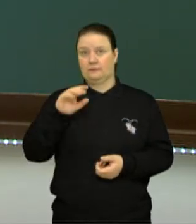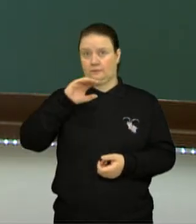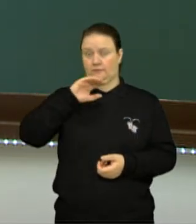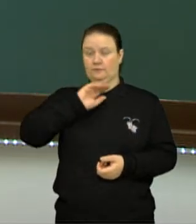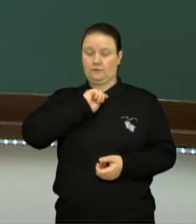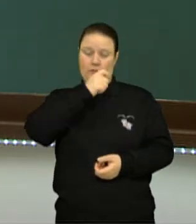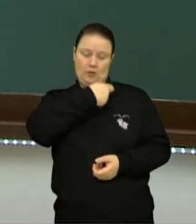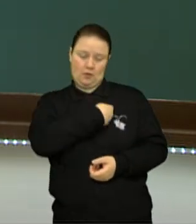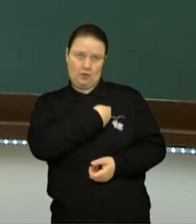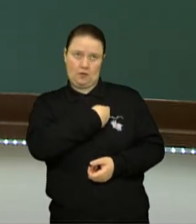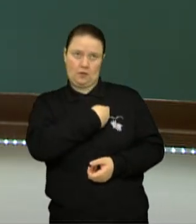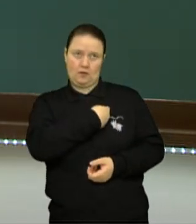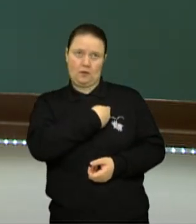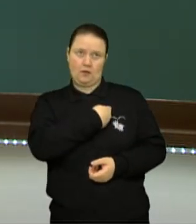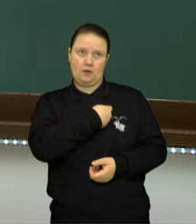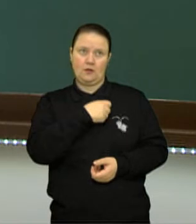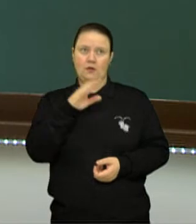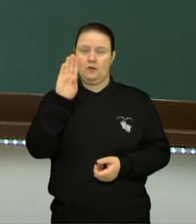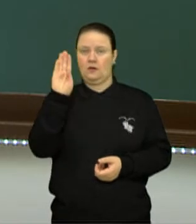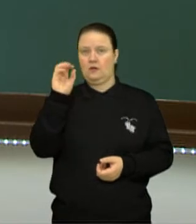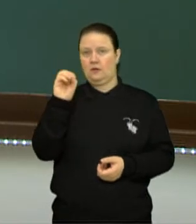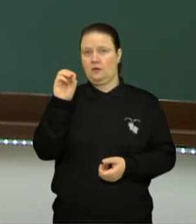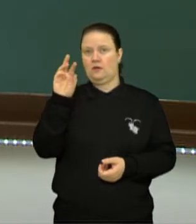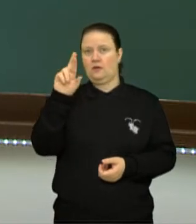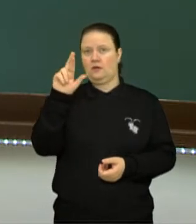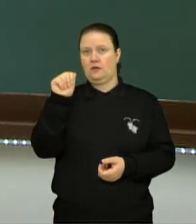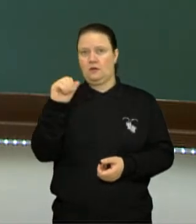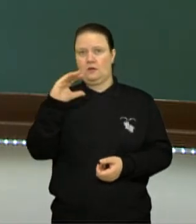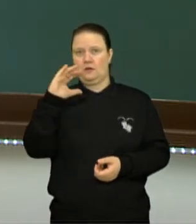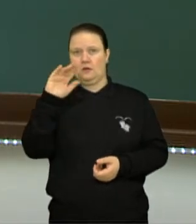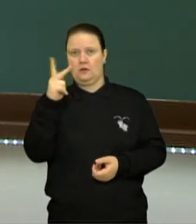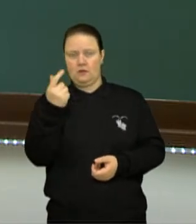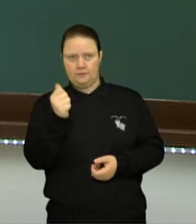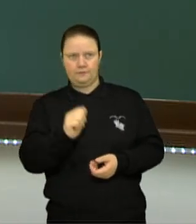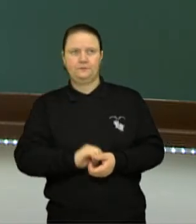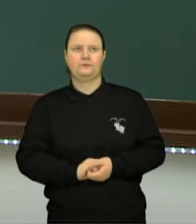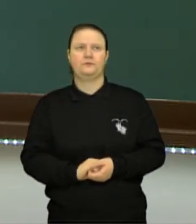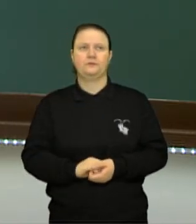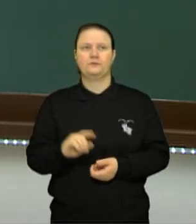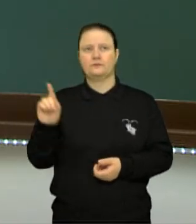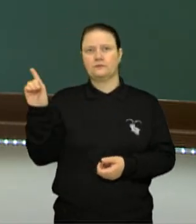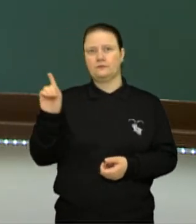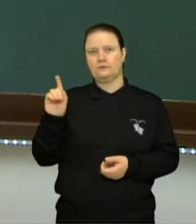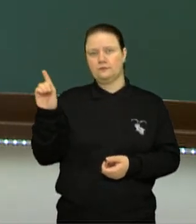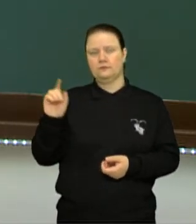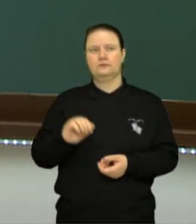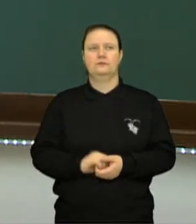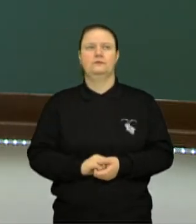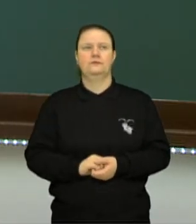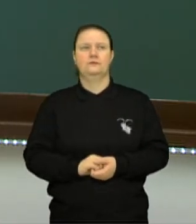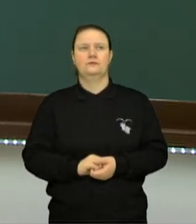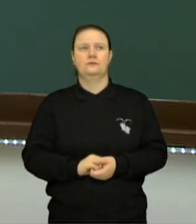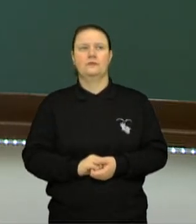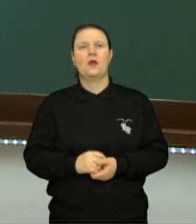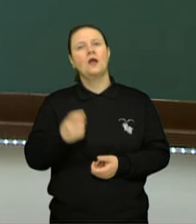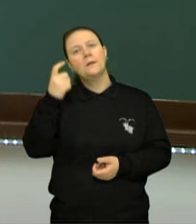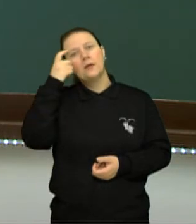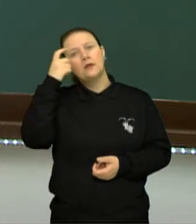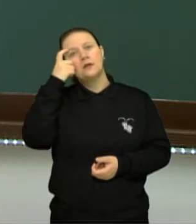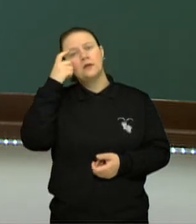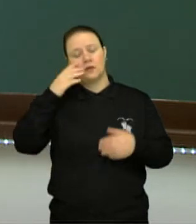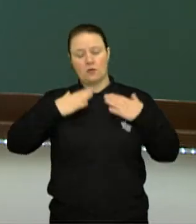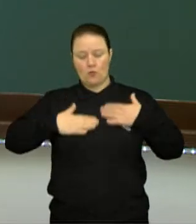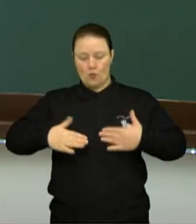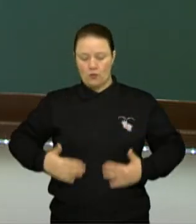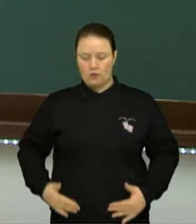é la goma, ¿cierto? Mi vestido para la fiesta es rojo. Aí a gente vai pensar que o vestido da moça